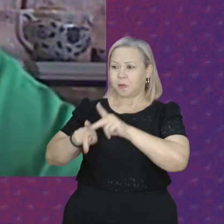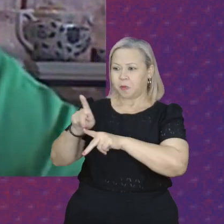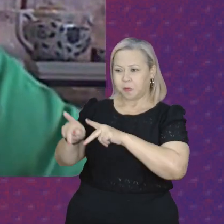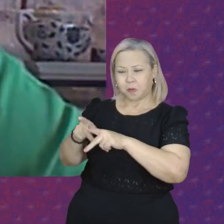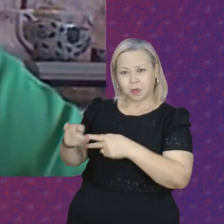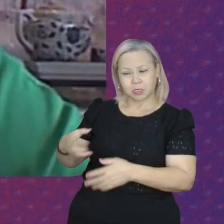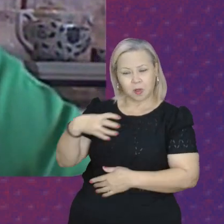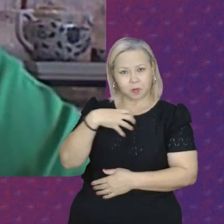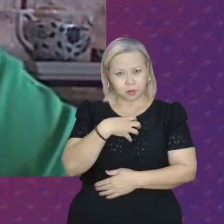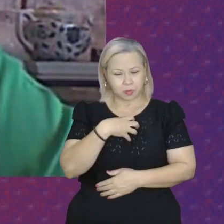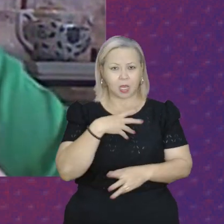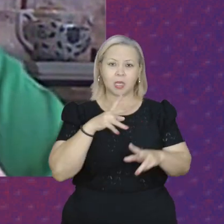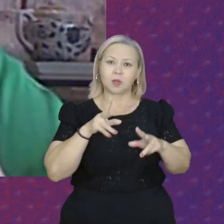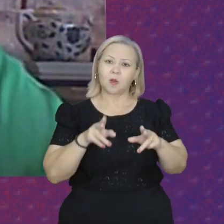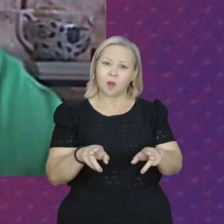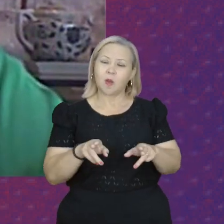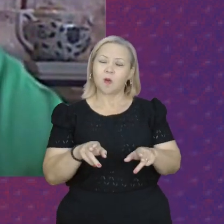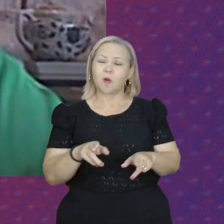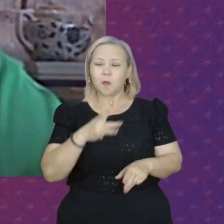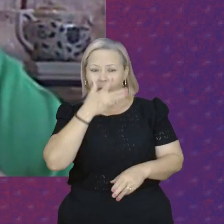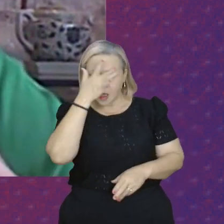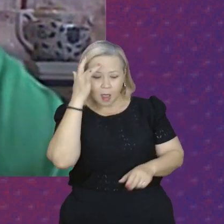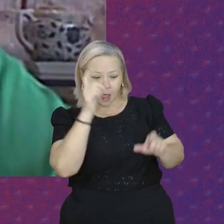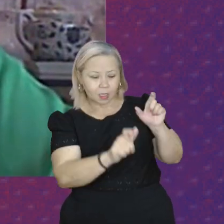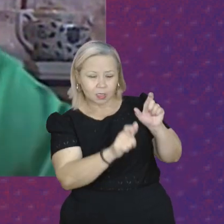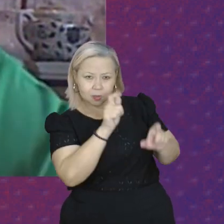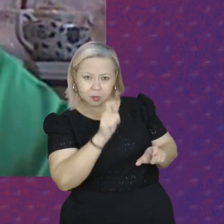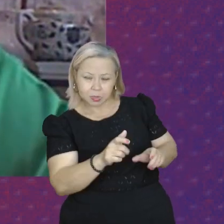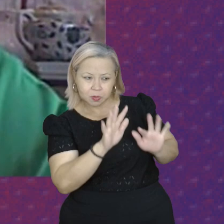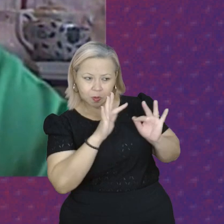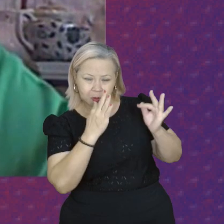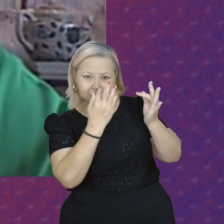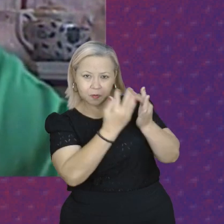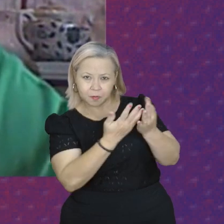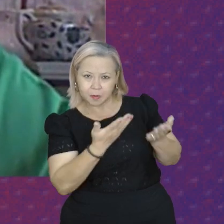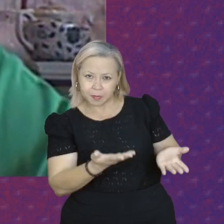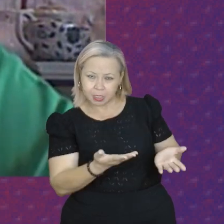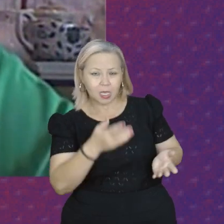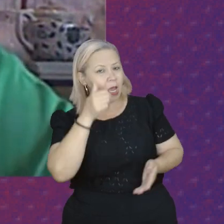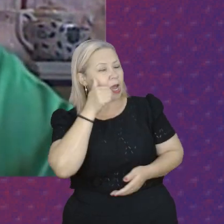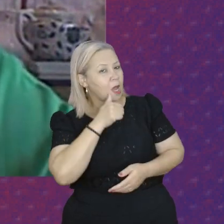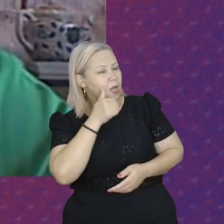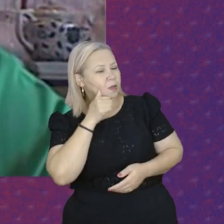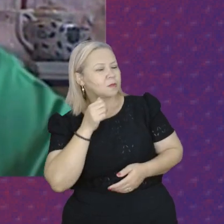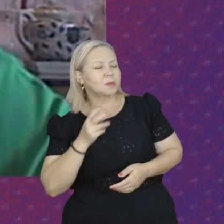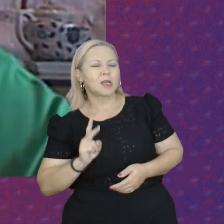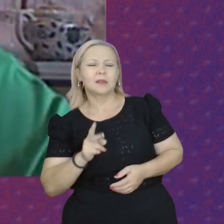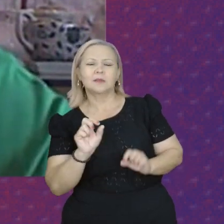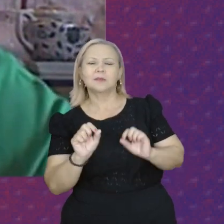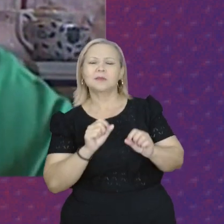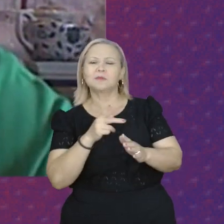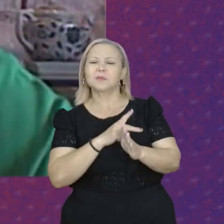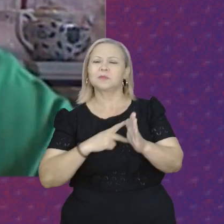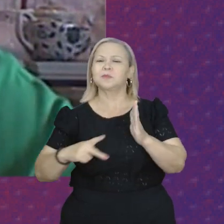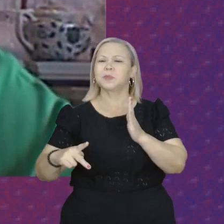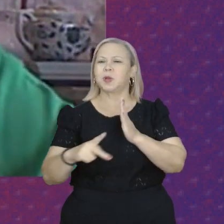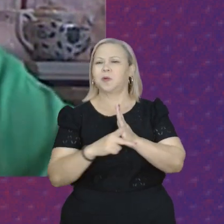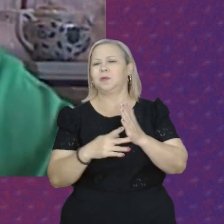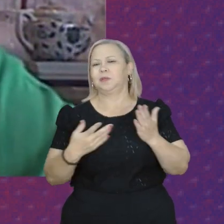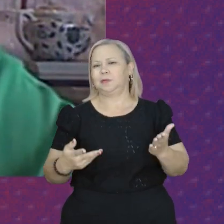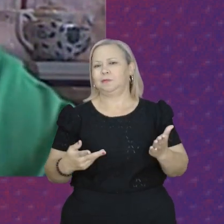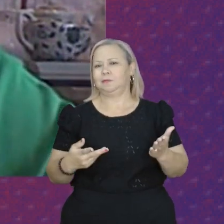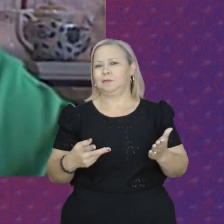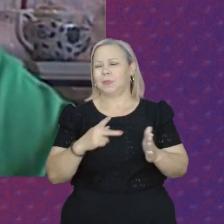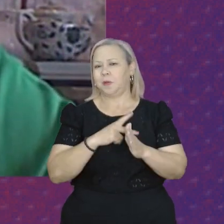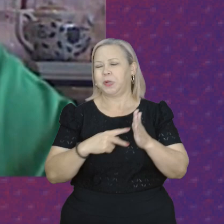na forma como as pessoas, as famílias, e aí as mulheres sempre tendo um protagonismo muito grande. E